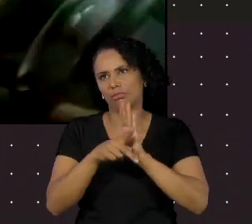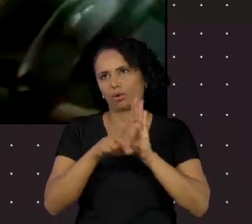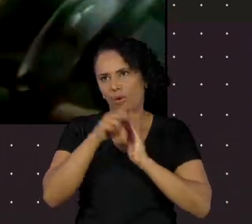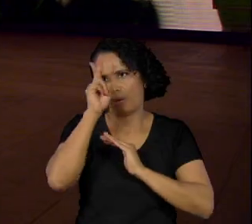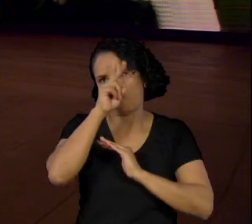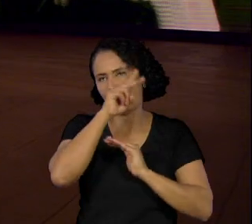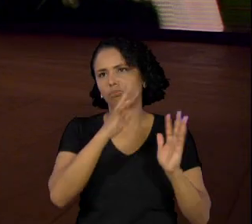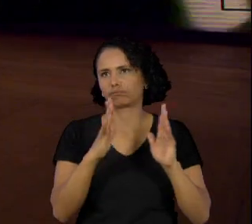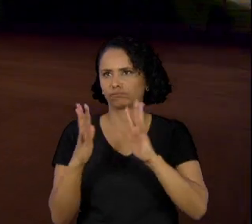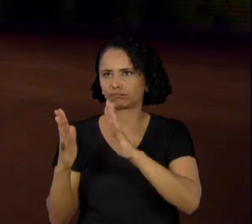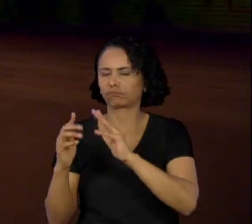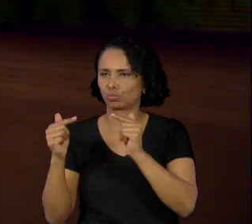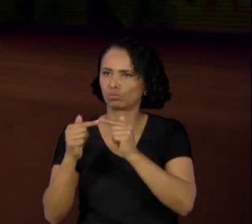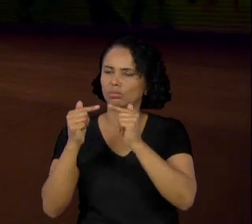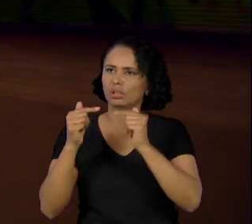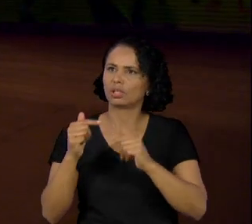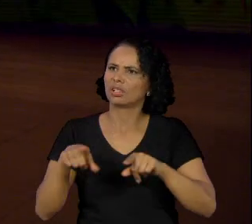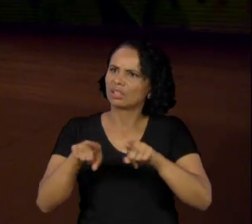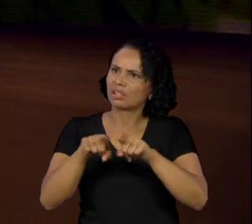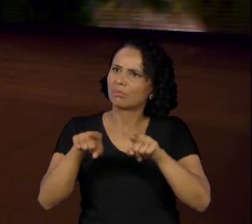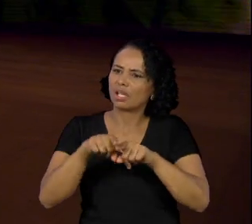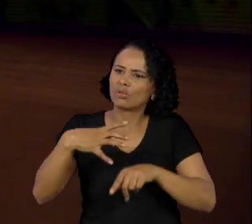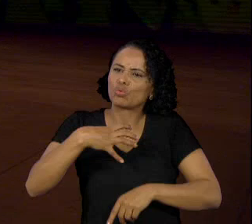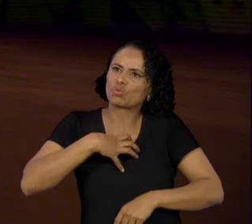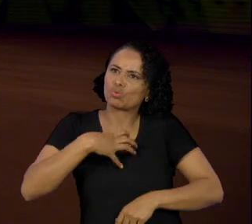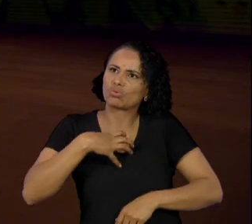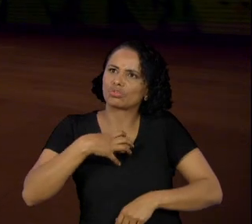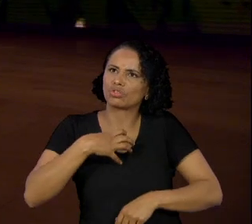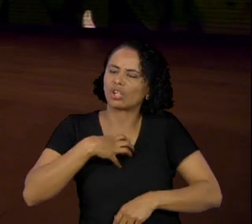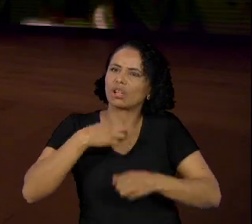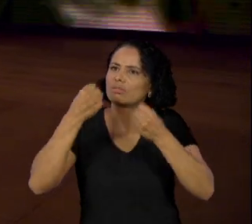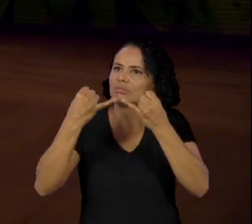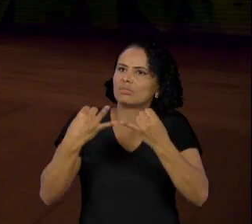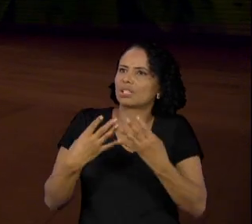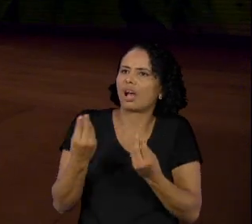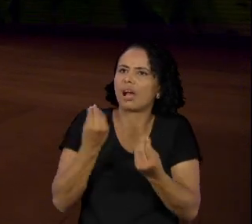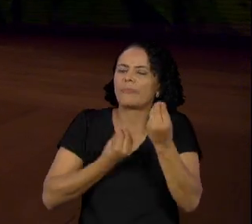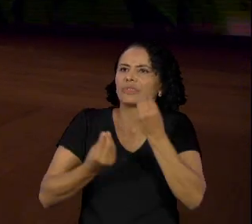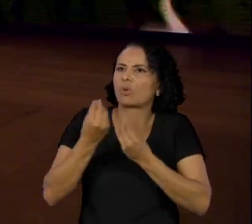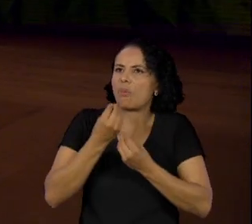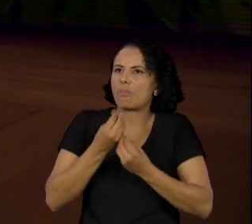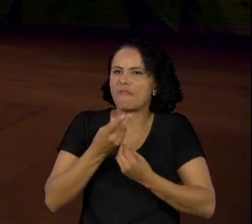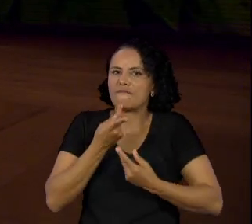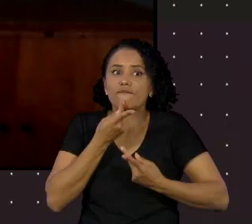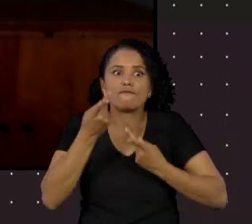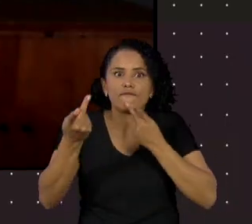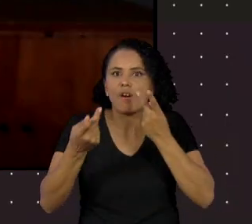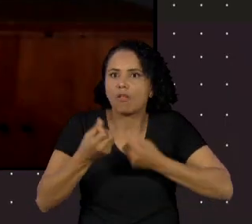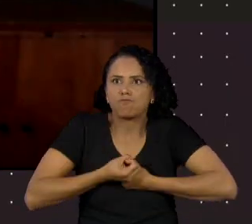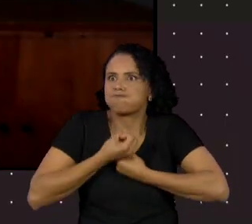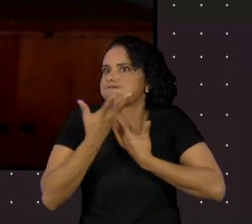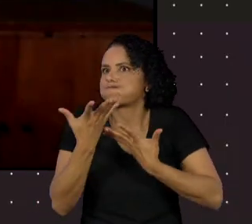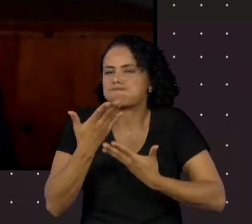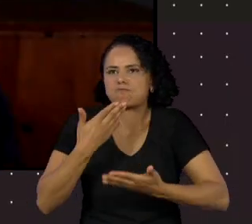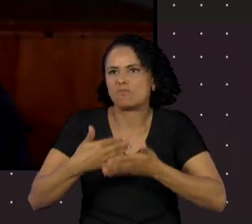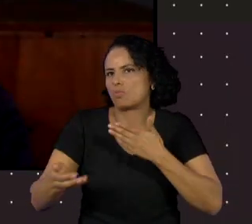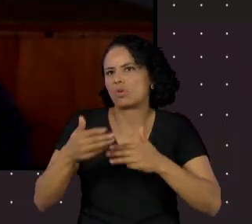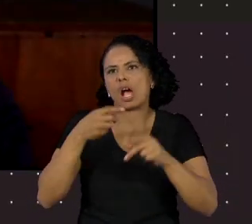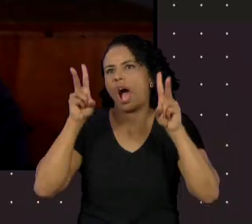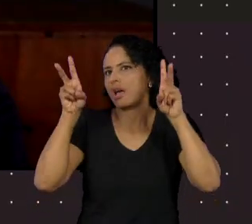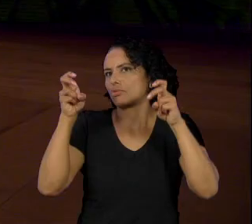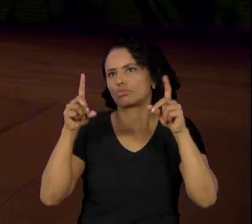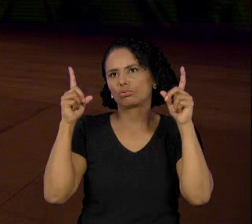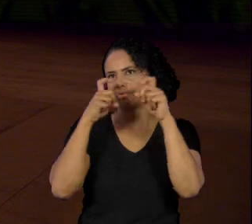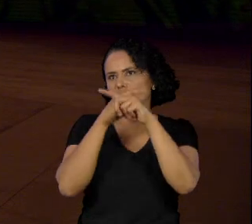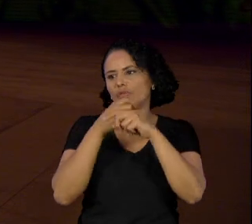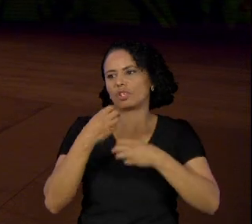com o despudor que ela tem em falar. Isso eu acho muito lindo, né? O despudor de se falar sobre um assunto